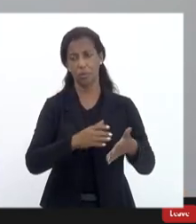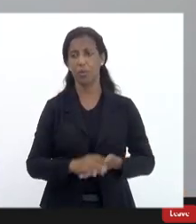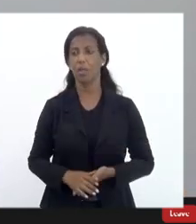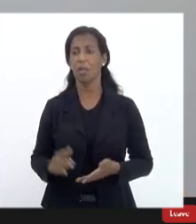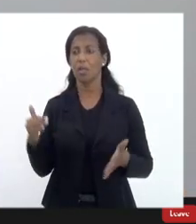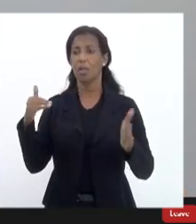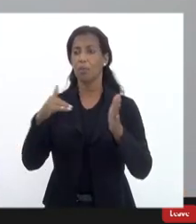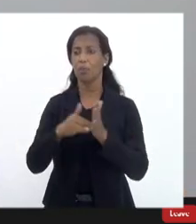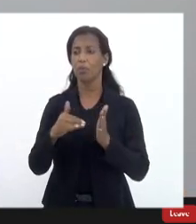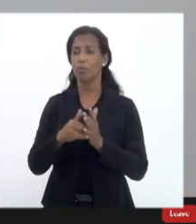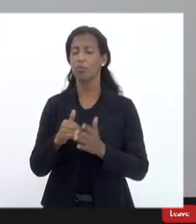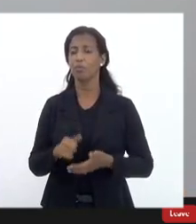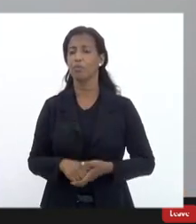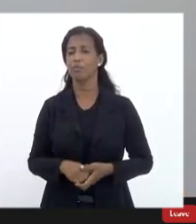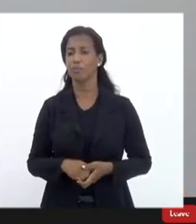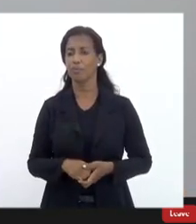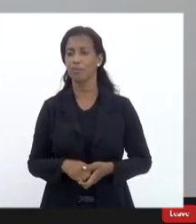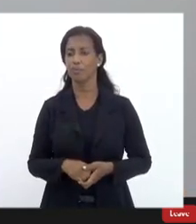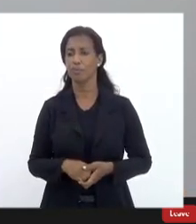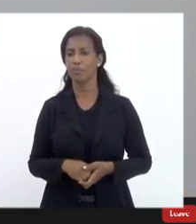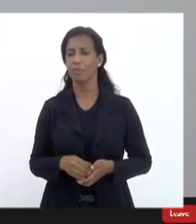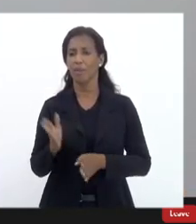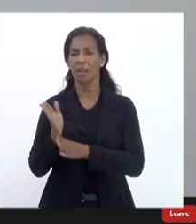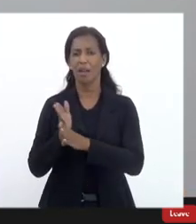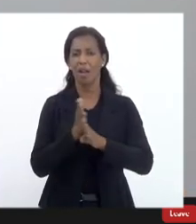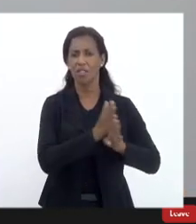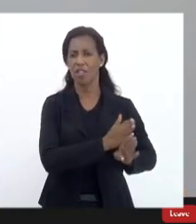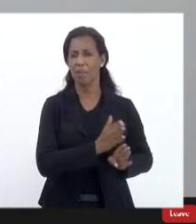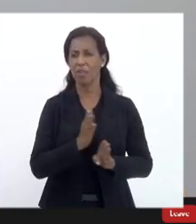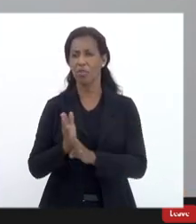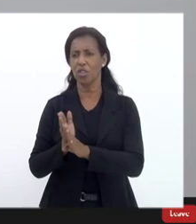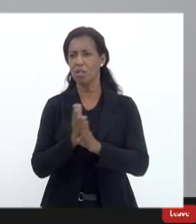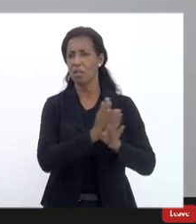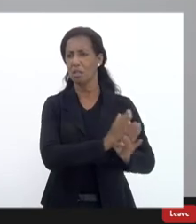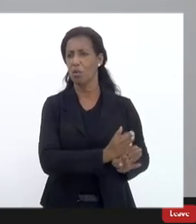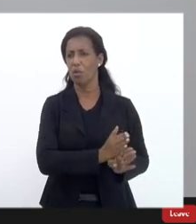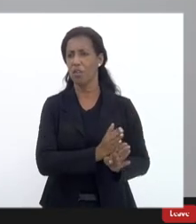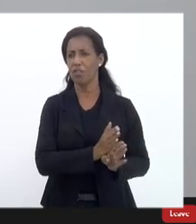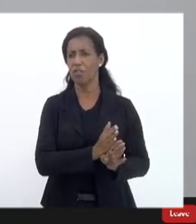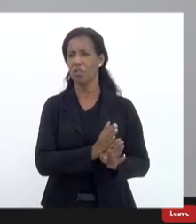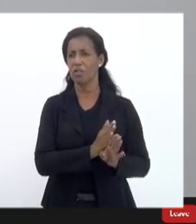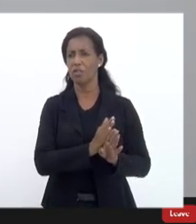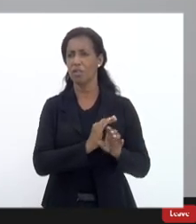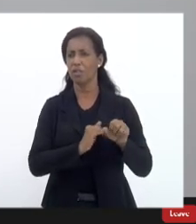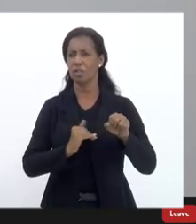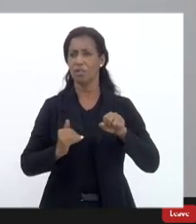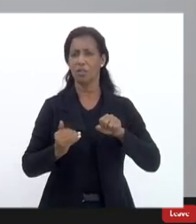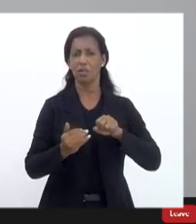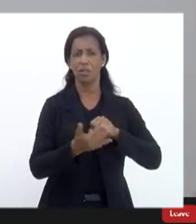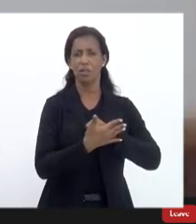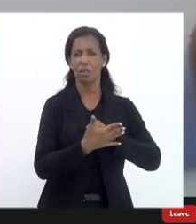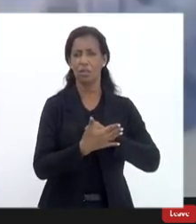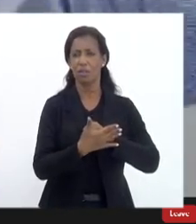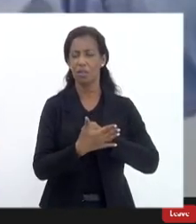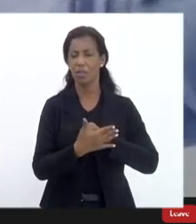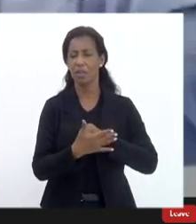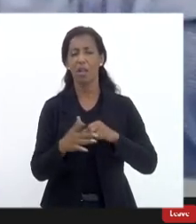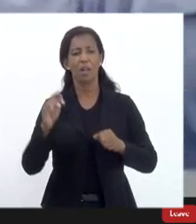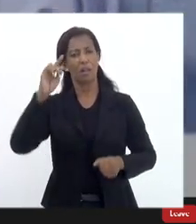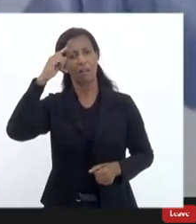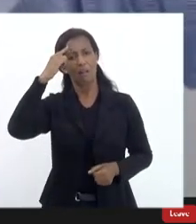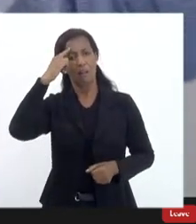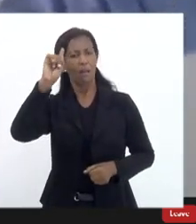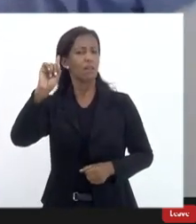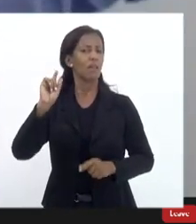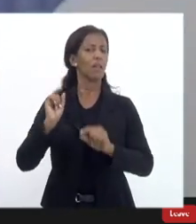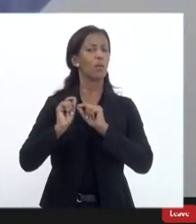dois aspectos, né? Rastreamento de casos, isso tem que ser um dispositivo permanente, e a ideia